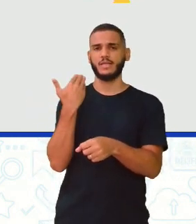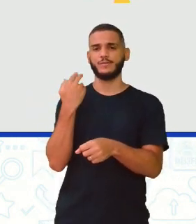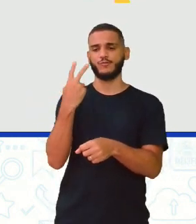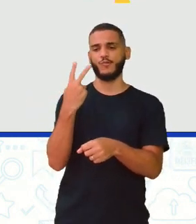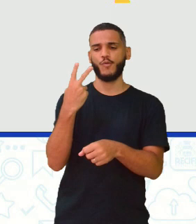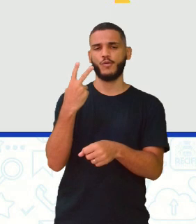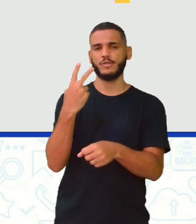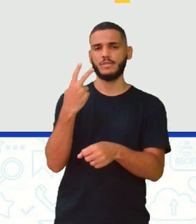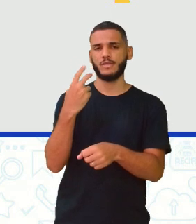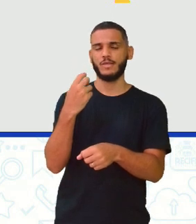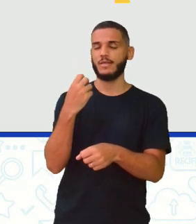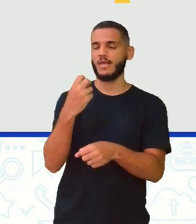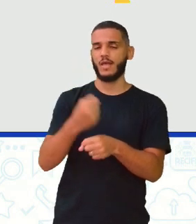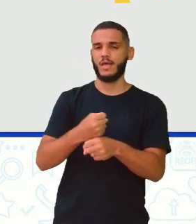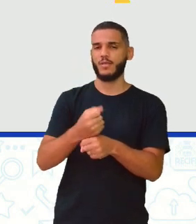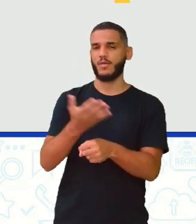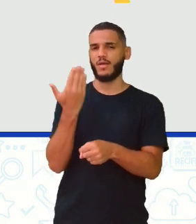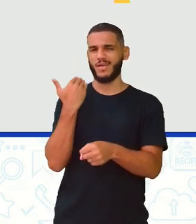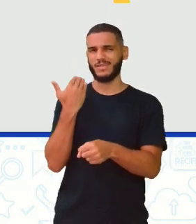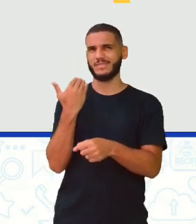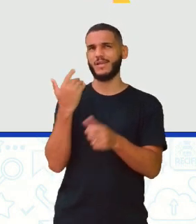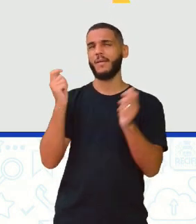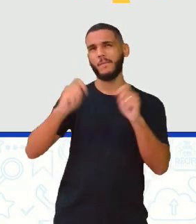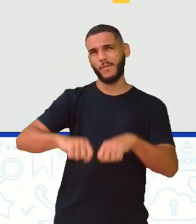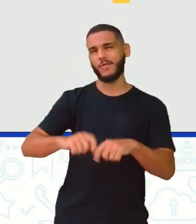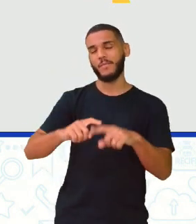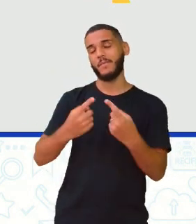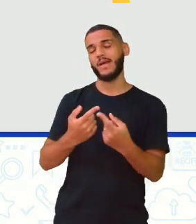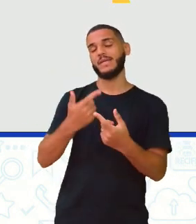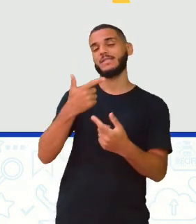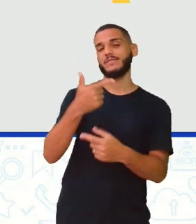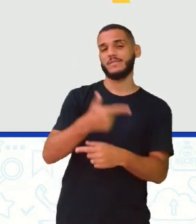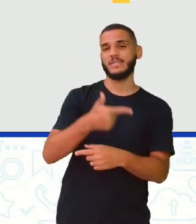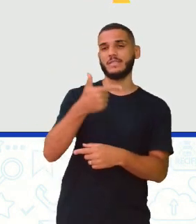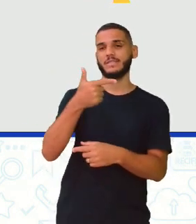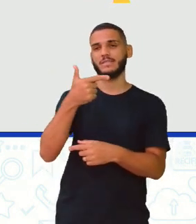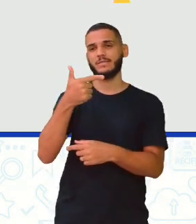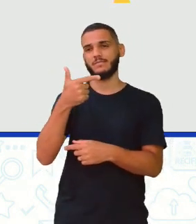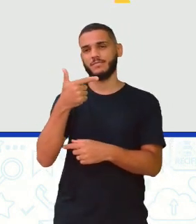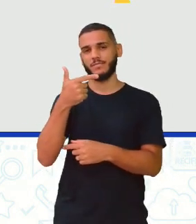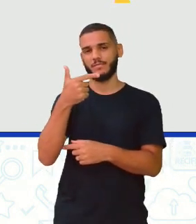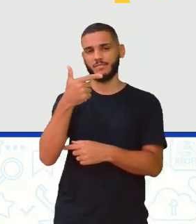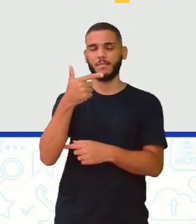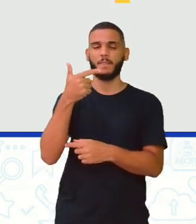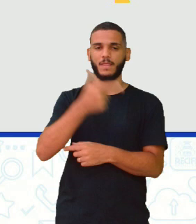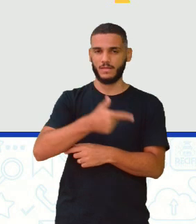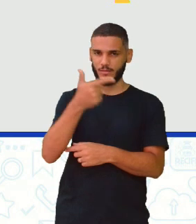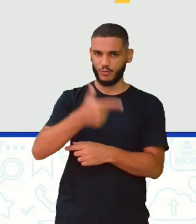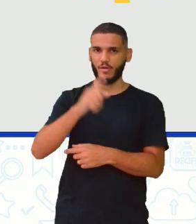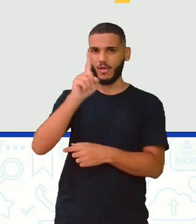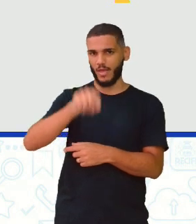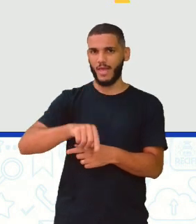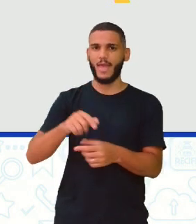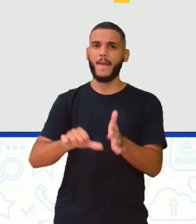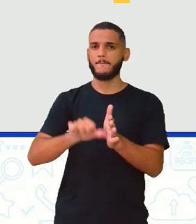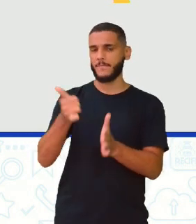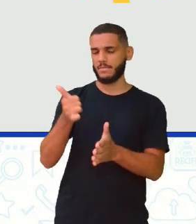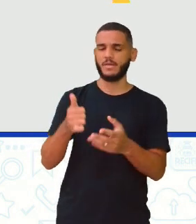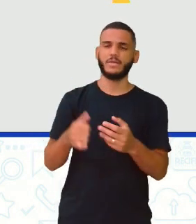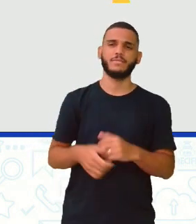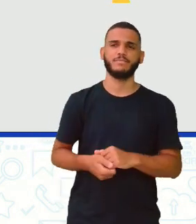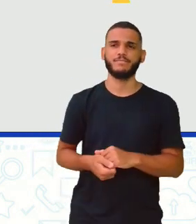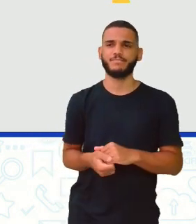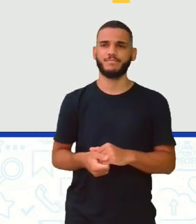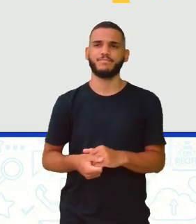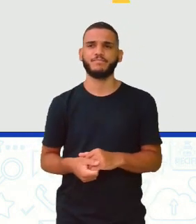a 22ª é a minha primeira. Minha primeira o quê? A minha primeira contagem, tá? A